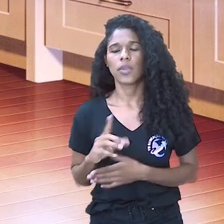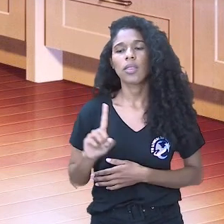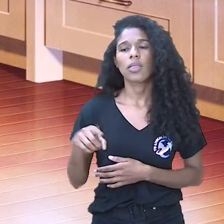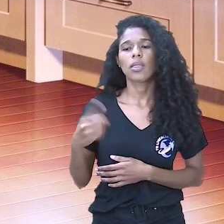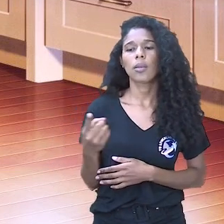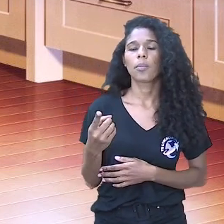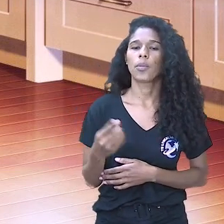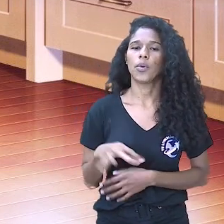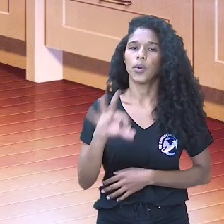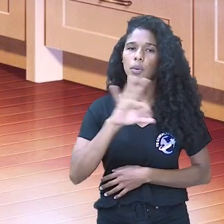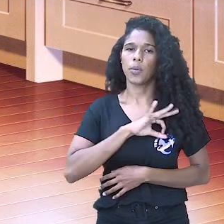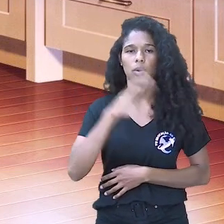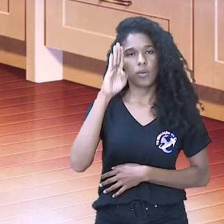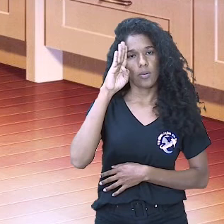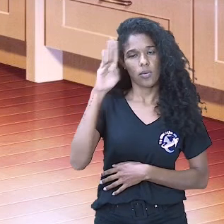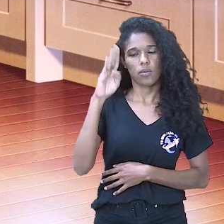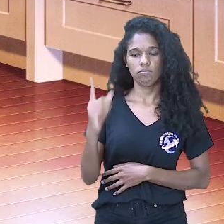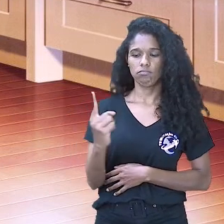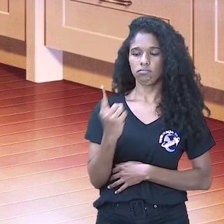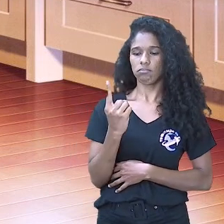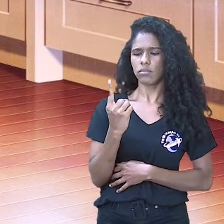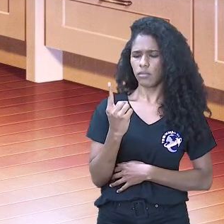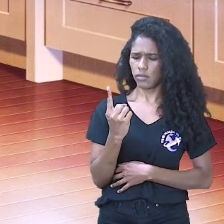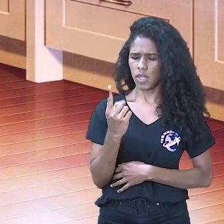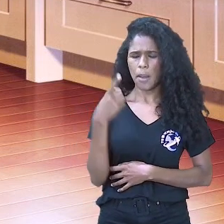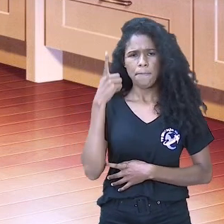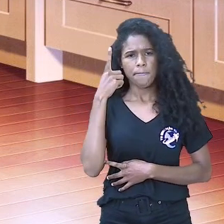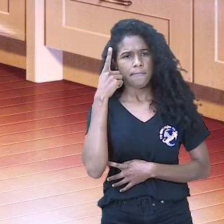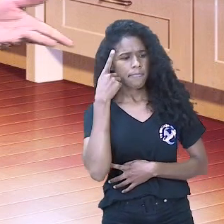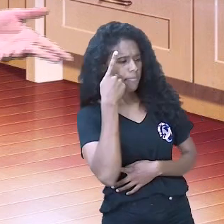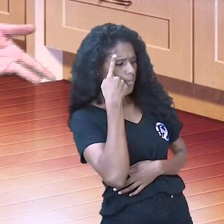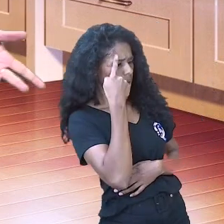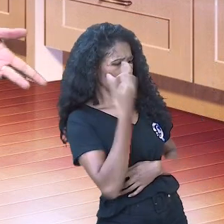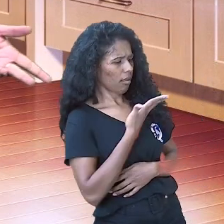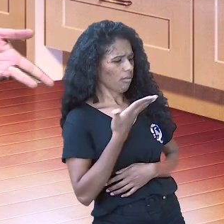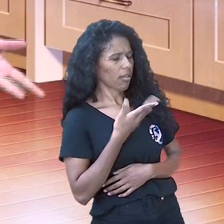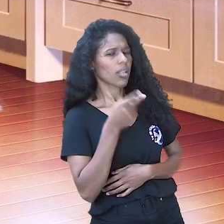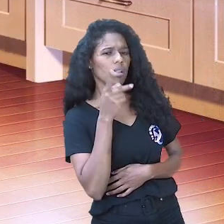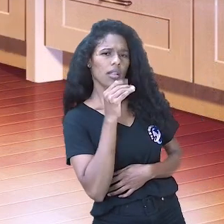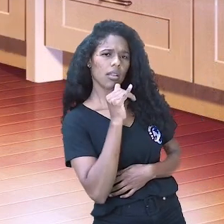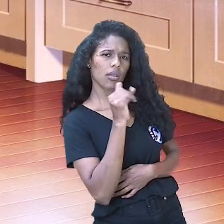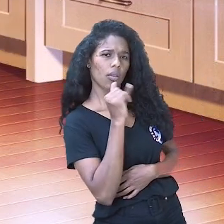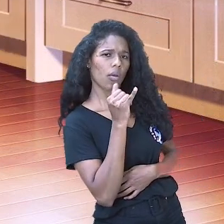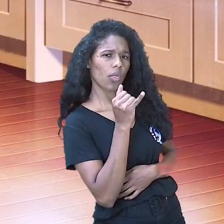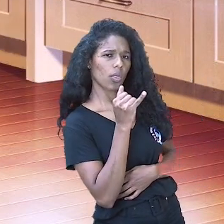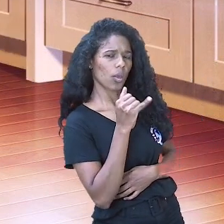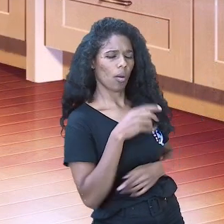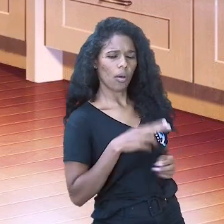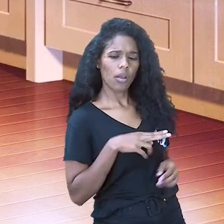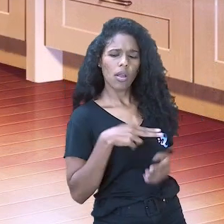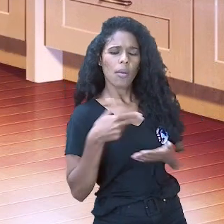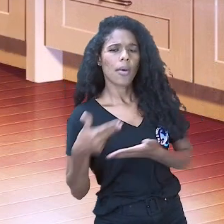ladrão. Eu respondi: Pensei que tivesse dito que não havia nenhuma viatura disponível.